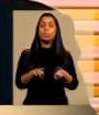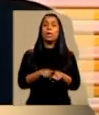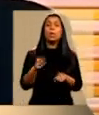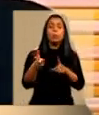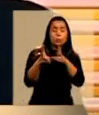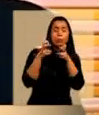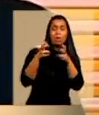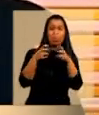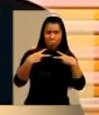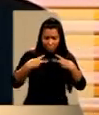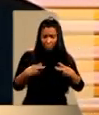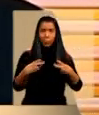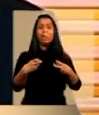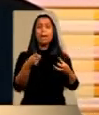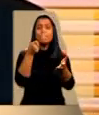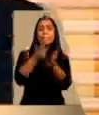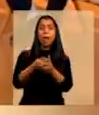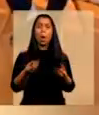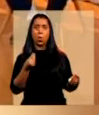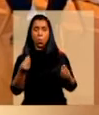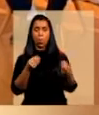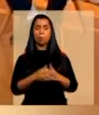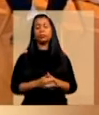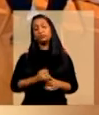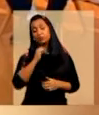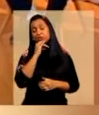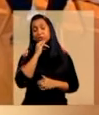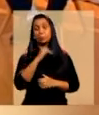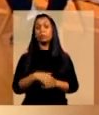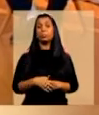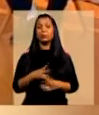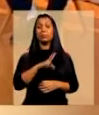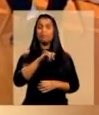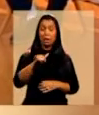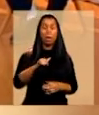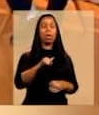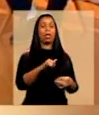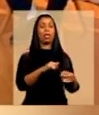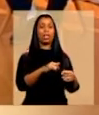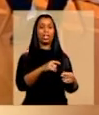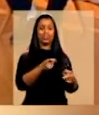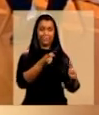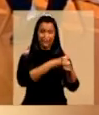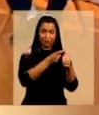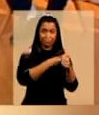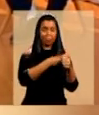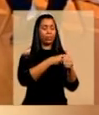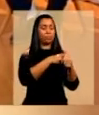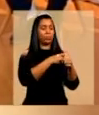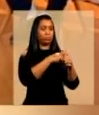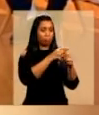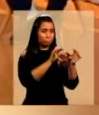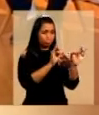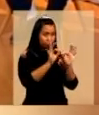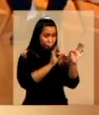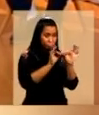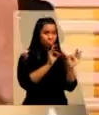é importante você identificar sua capacidade de pagamento, tá? Eu diria assim, não adianta você ir lá renegociar suas dívidas,